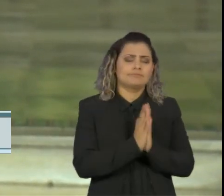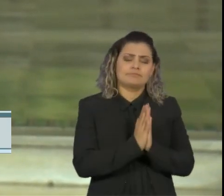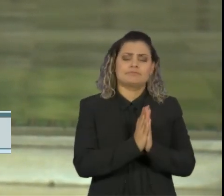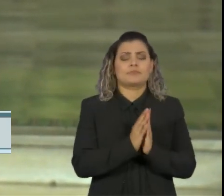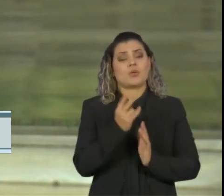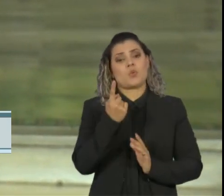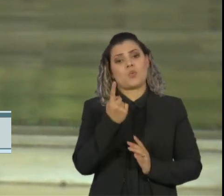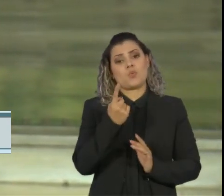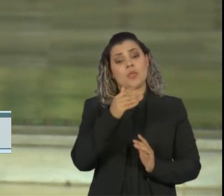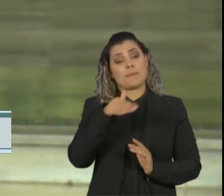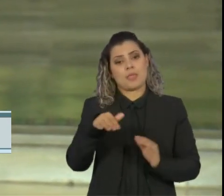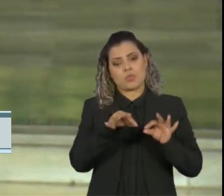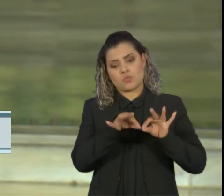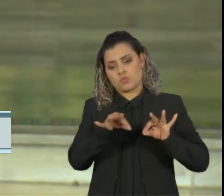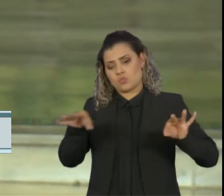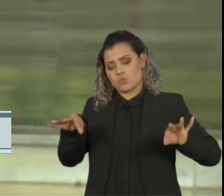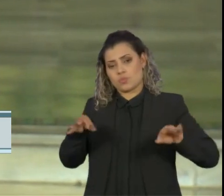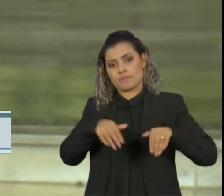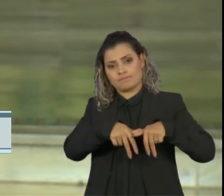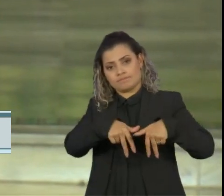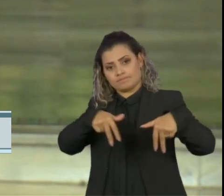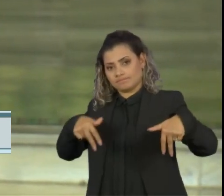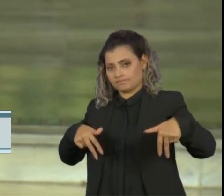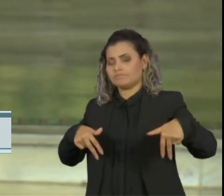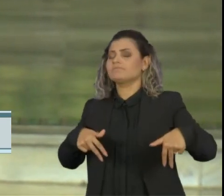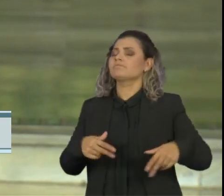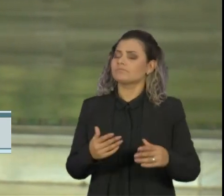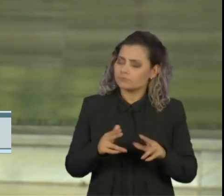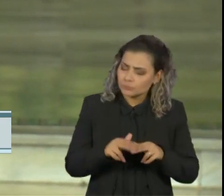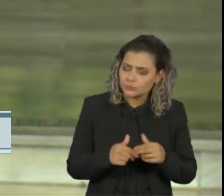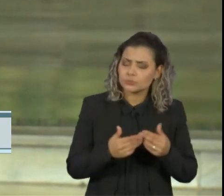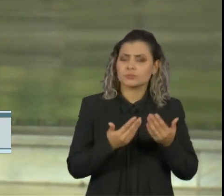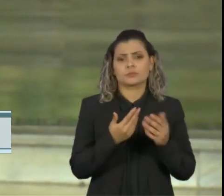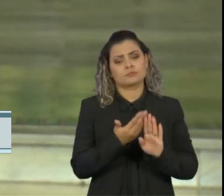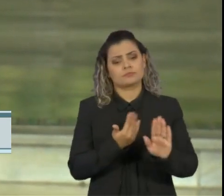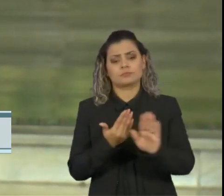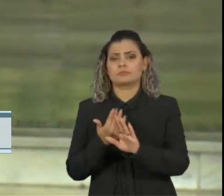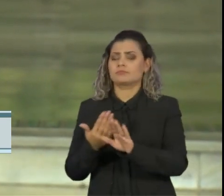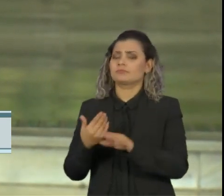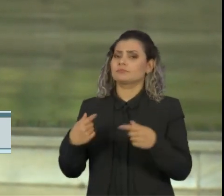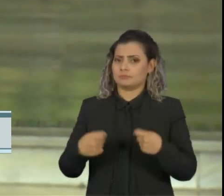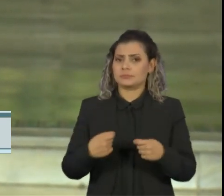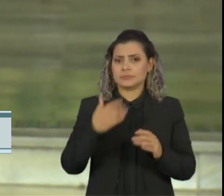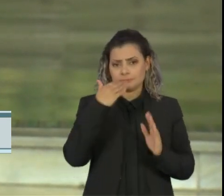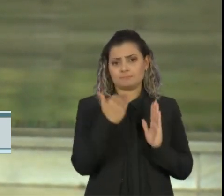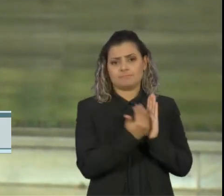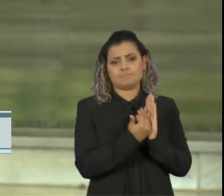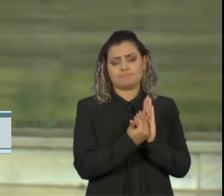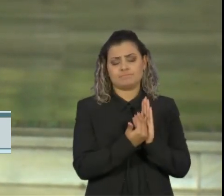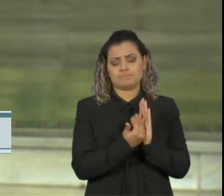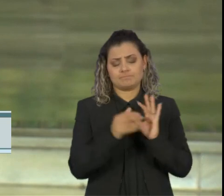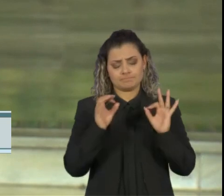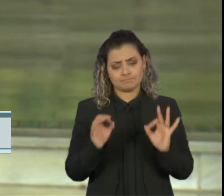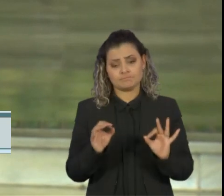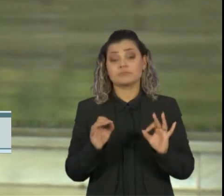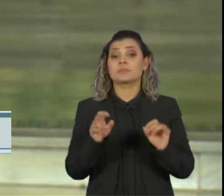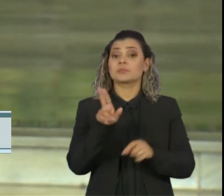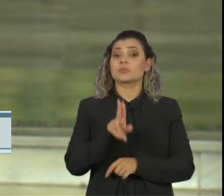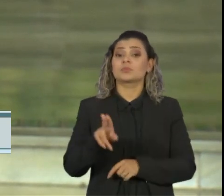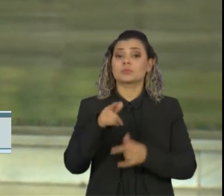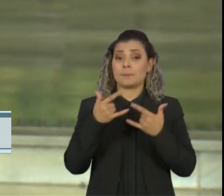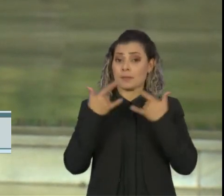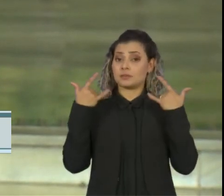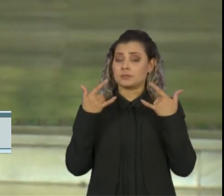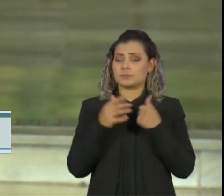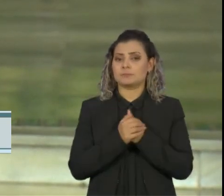1,5 metro. A recomendação da saúde sobre distanciamento é de 1,5 metro com o uso de